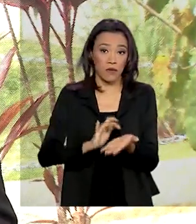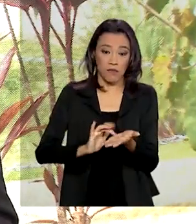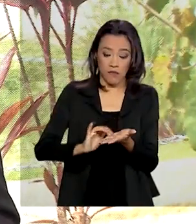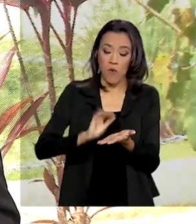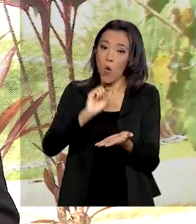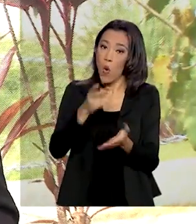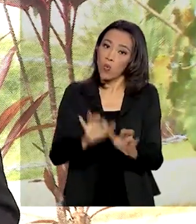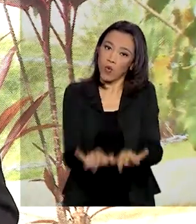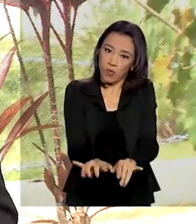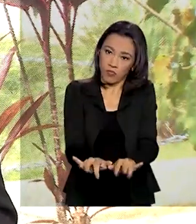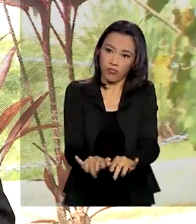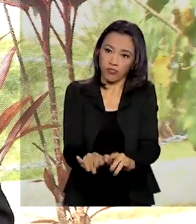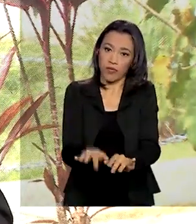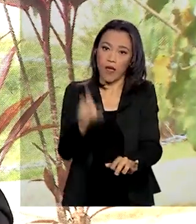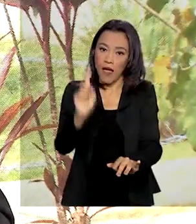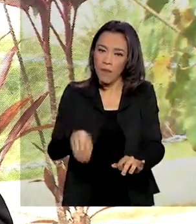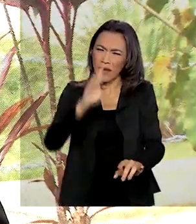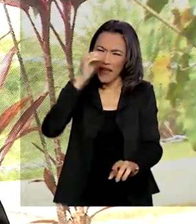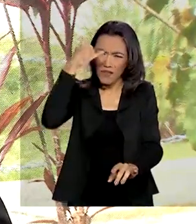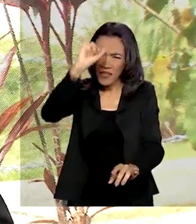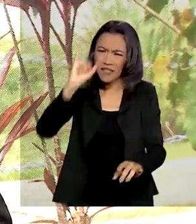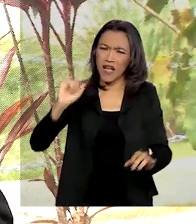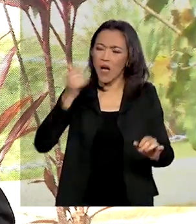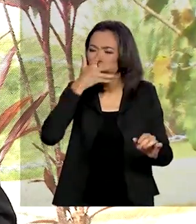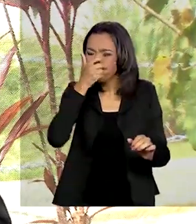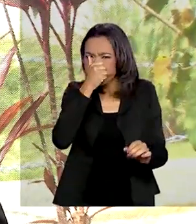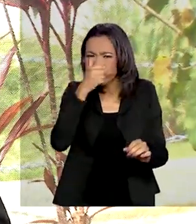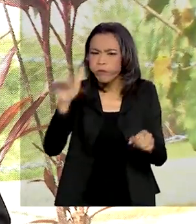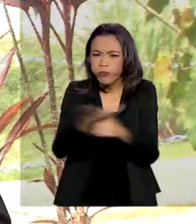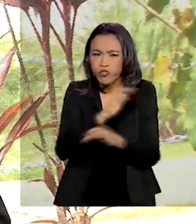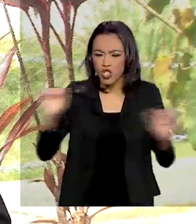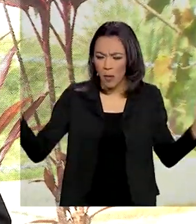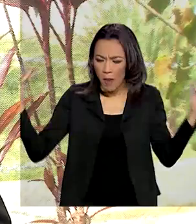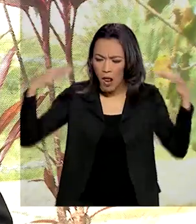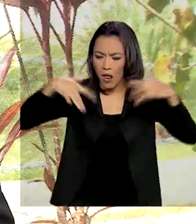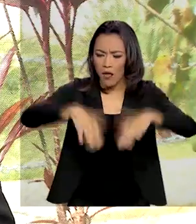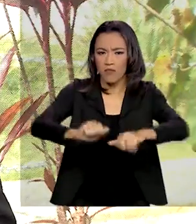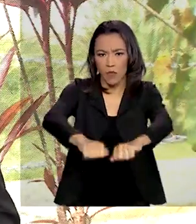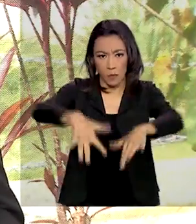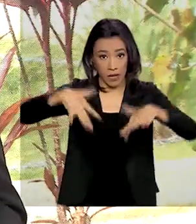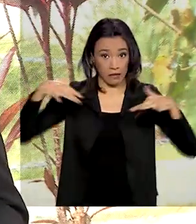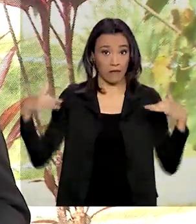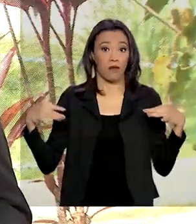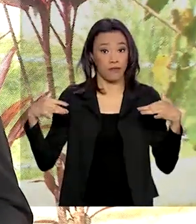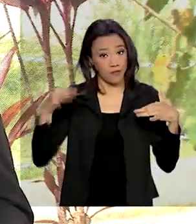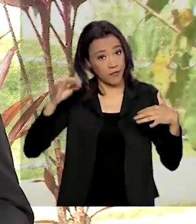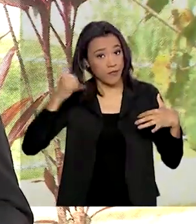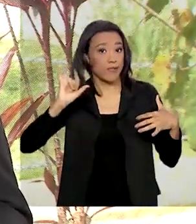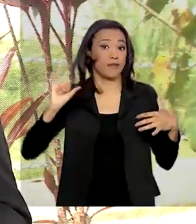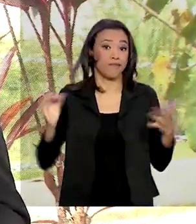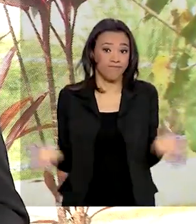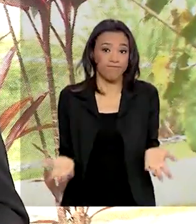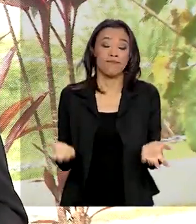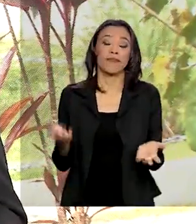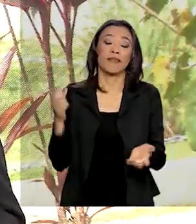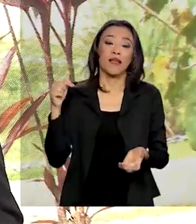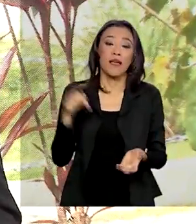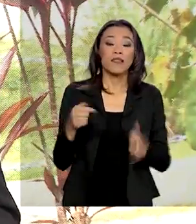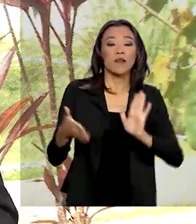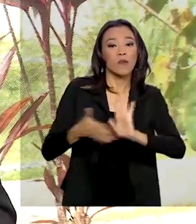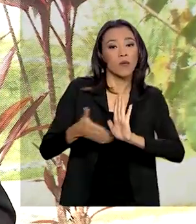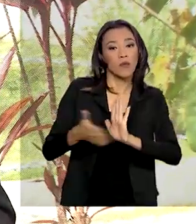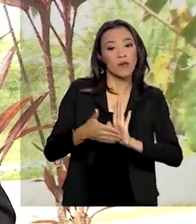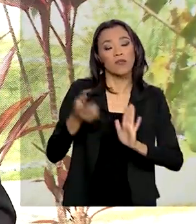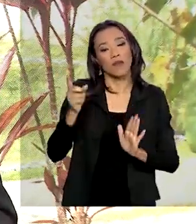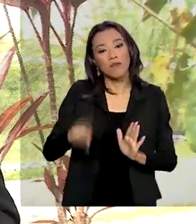necessária para evitar a aglomeração dos parlamentares em plenário. Quanto a essa medida, ela foi proposta